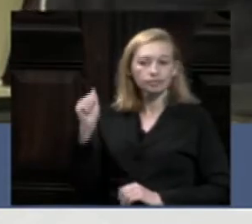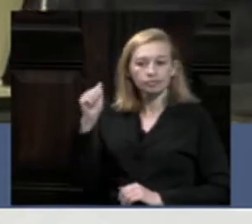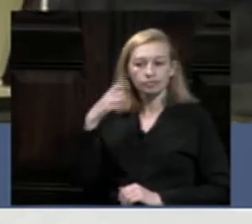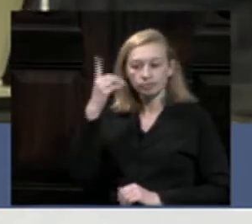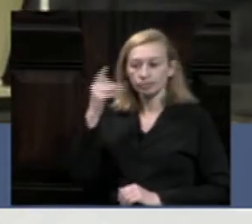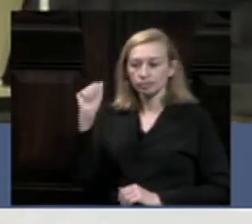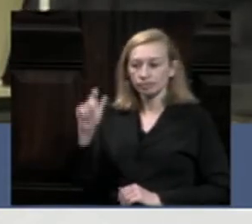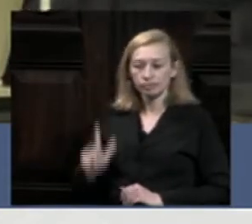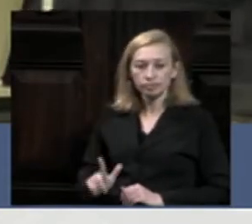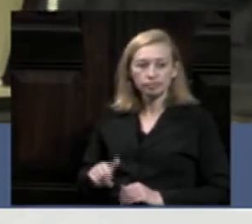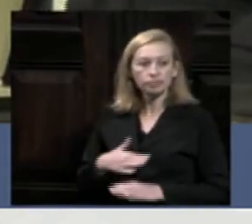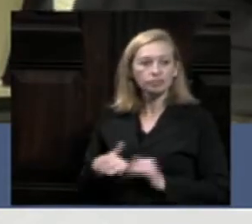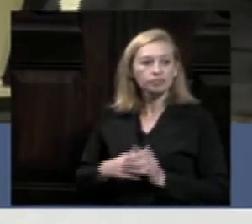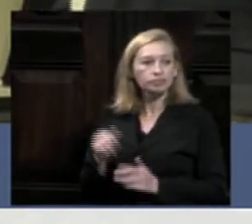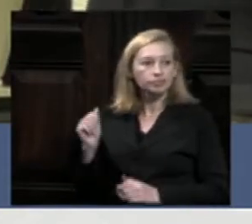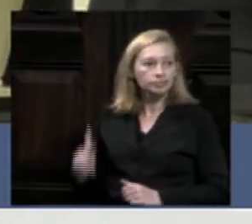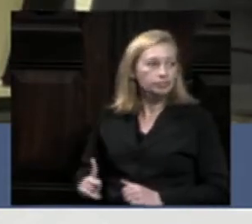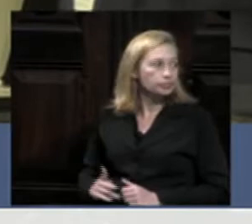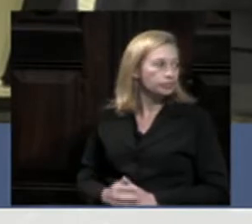aprovado.